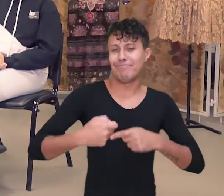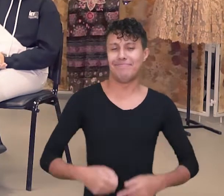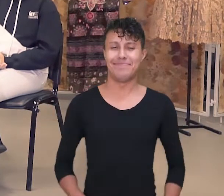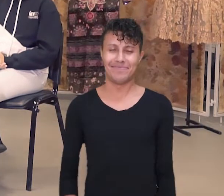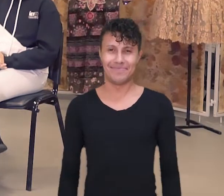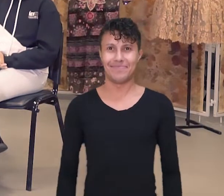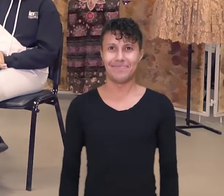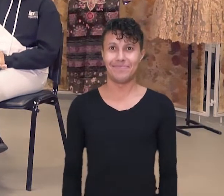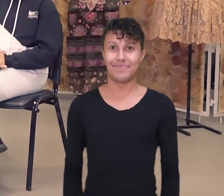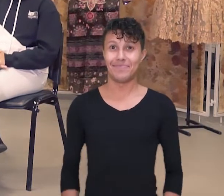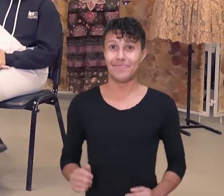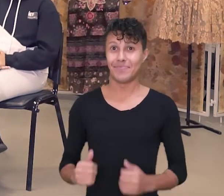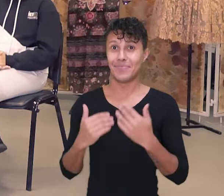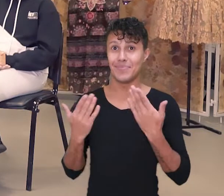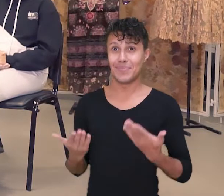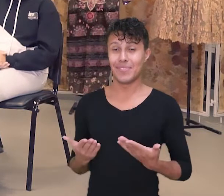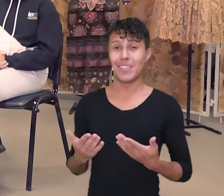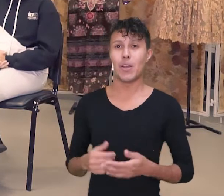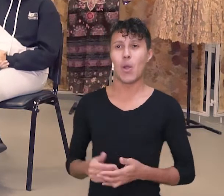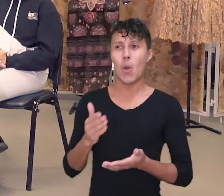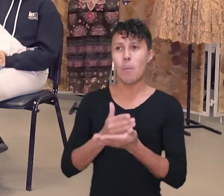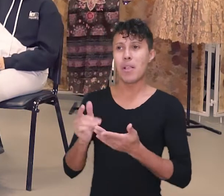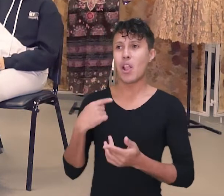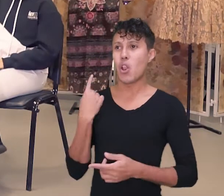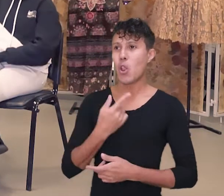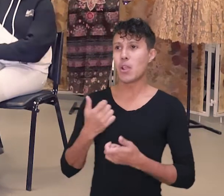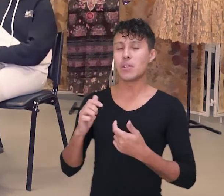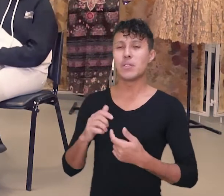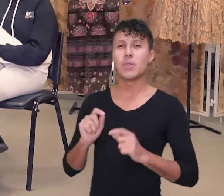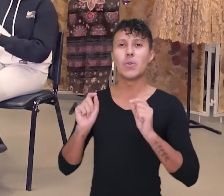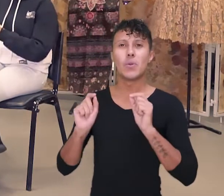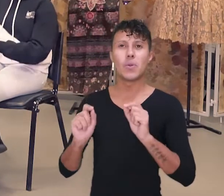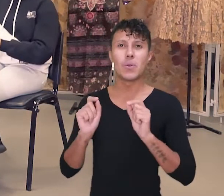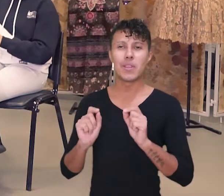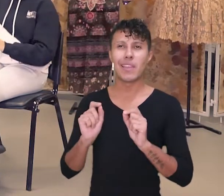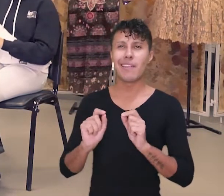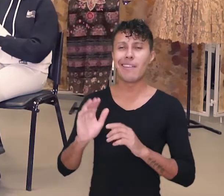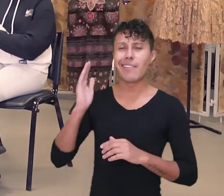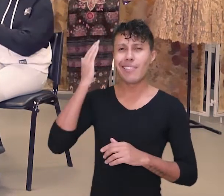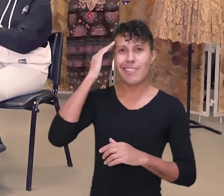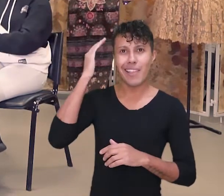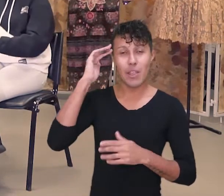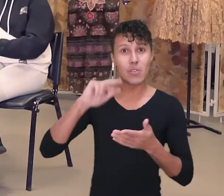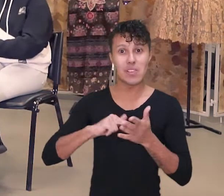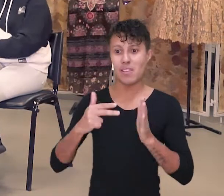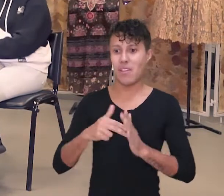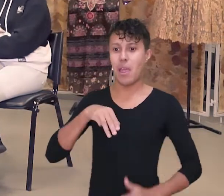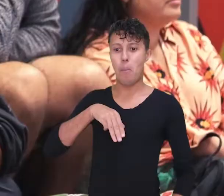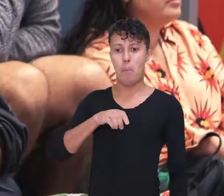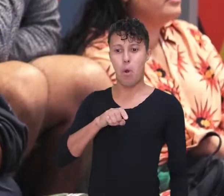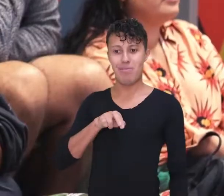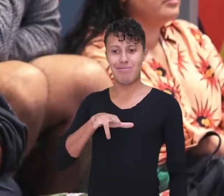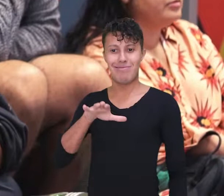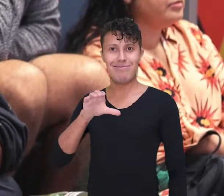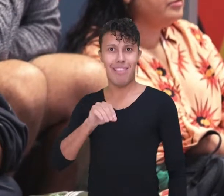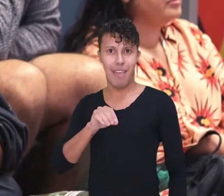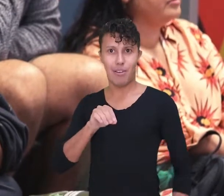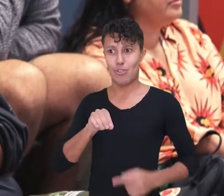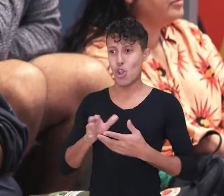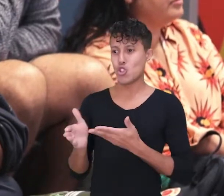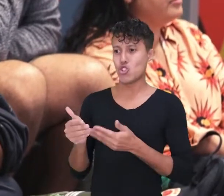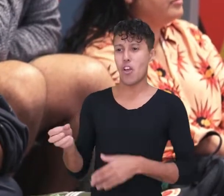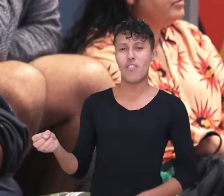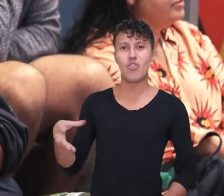mãe fez. Bom, Digo, para a gente começar, acho legal a gente estabelecer mais ou menos o que que é um moderno, o que que é um jovem moderno,